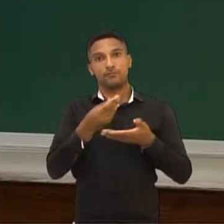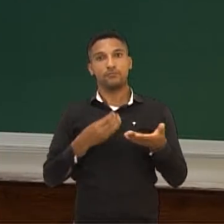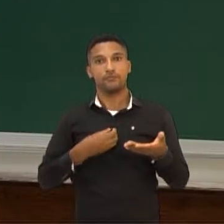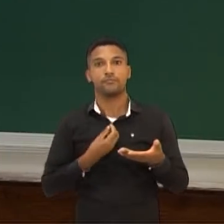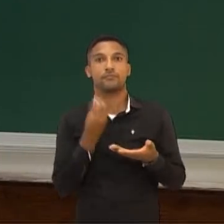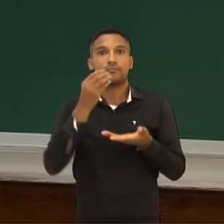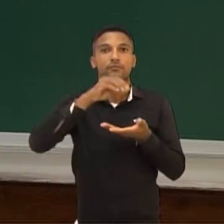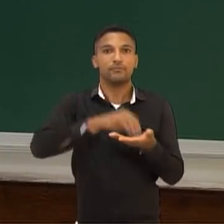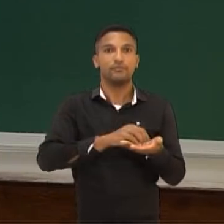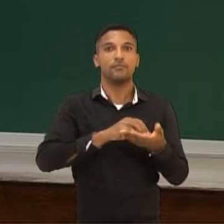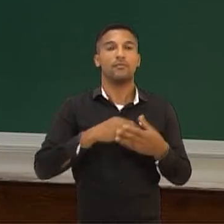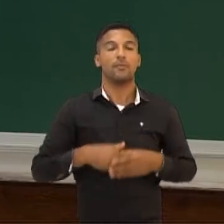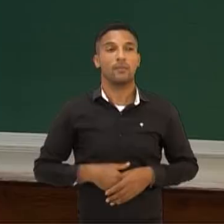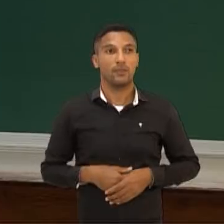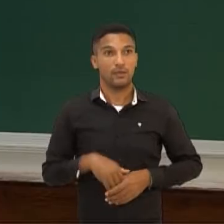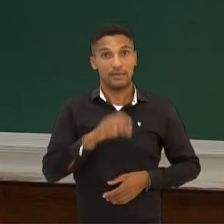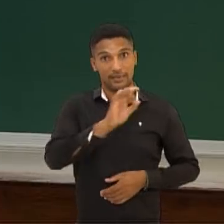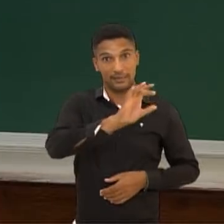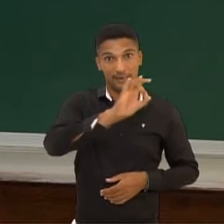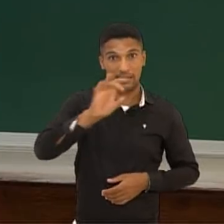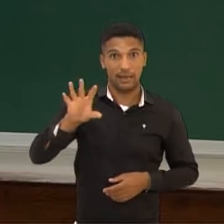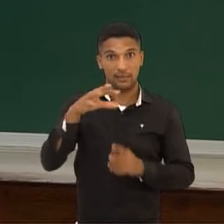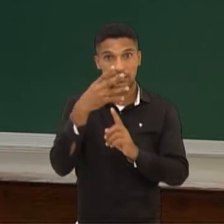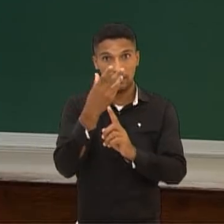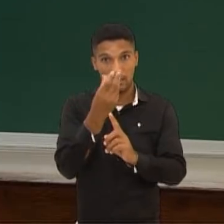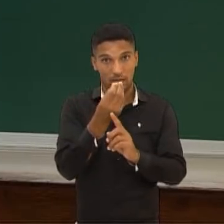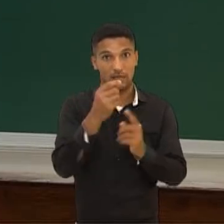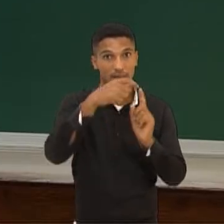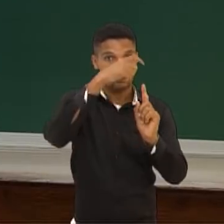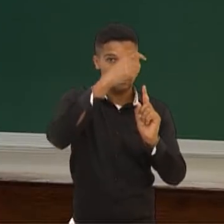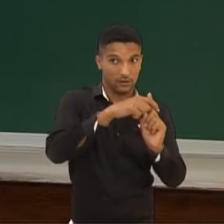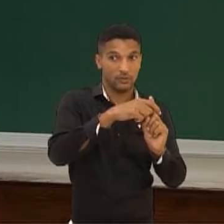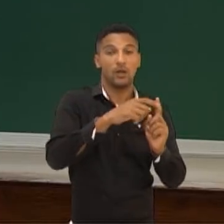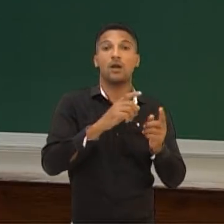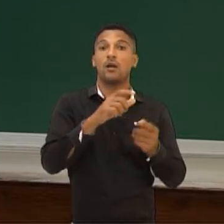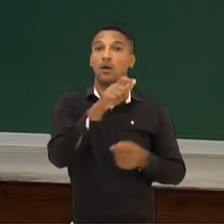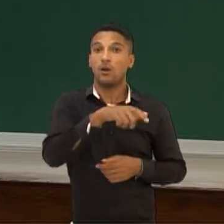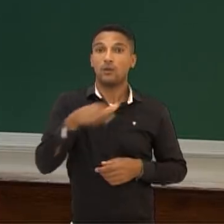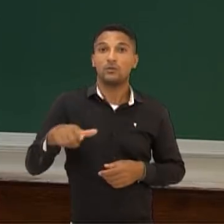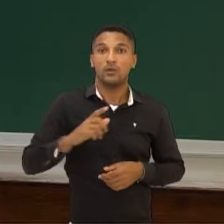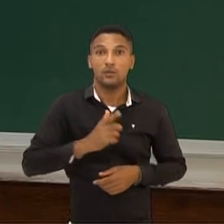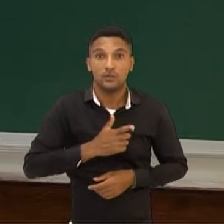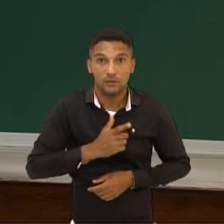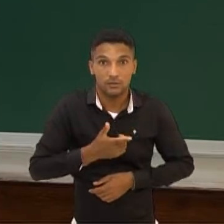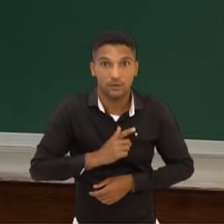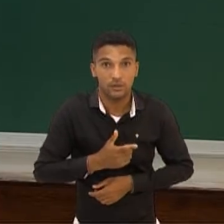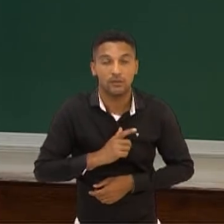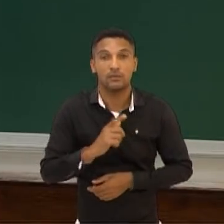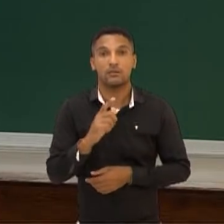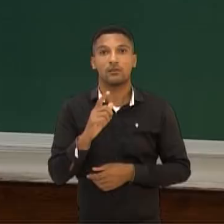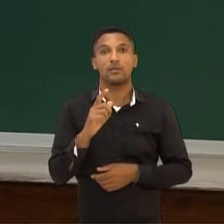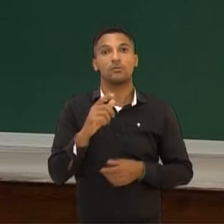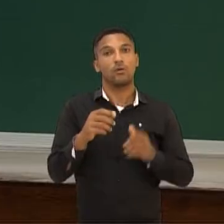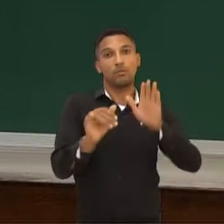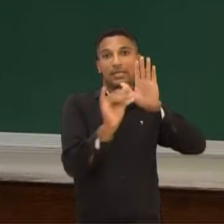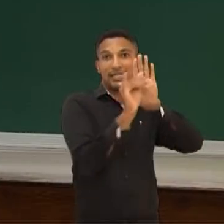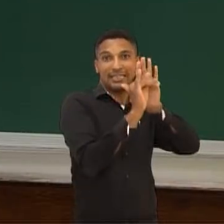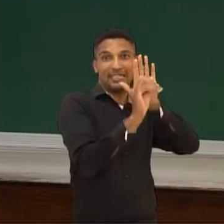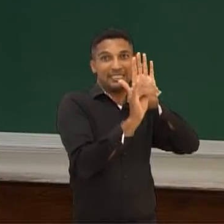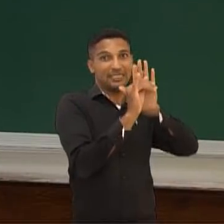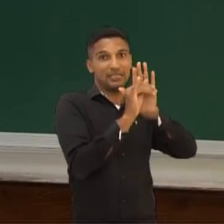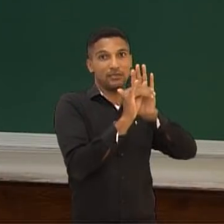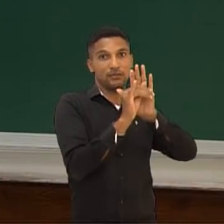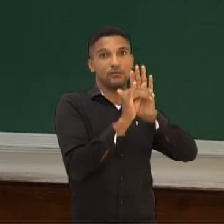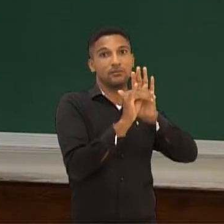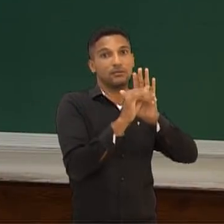sua identidade. A gente falou bastante sobre identidade, né? Em outras aulas, e é isso, porque a arte vai depender também da